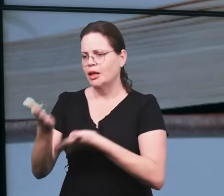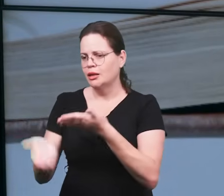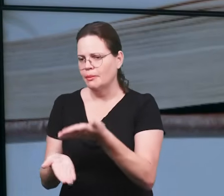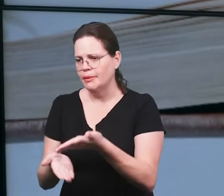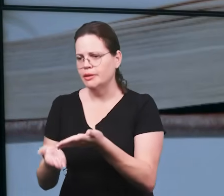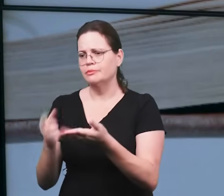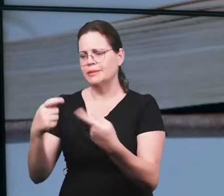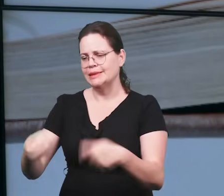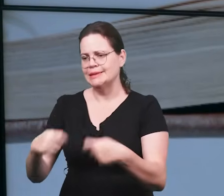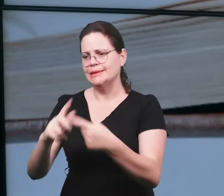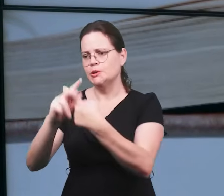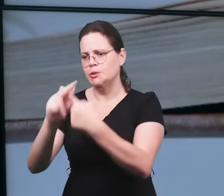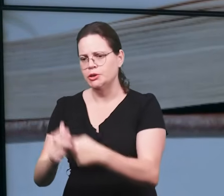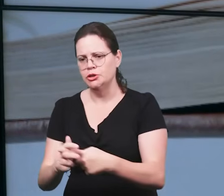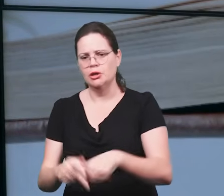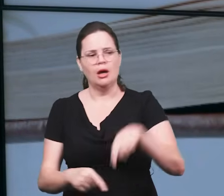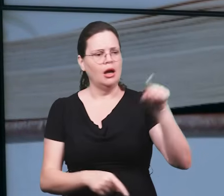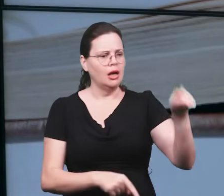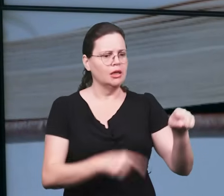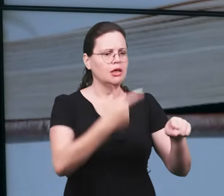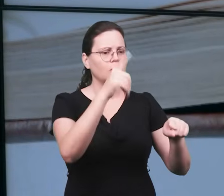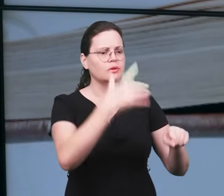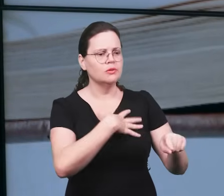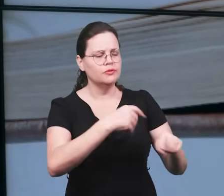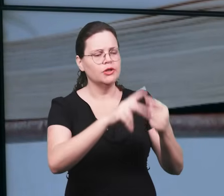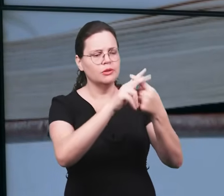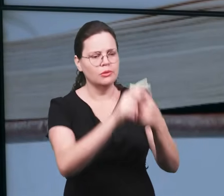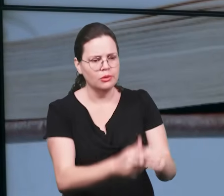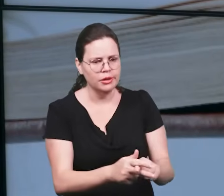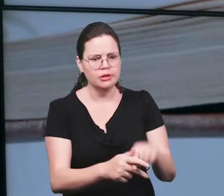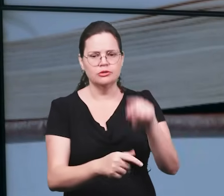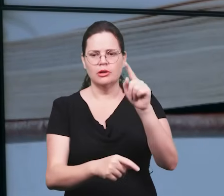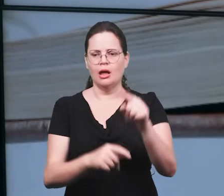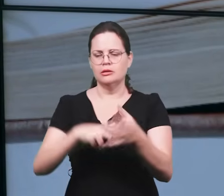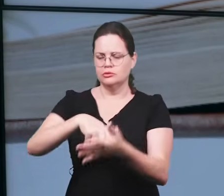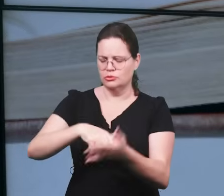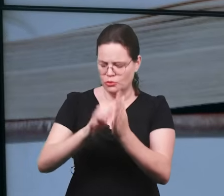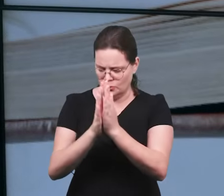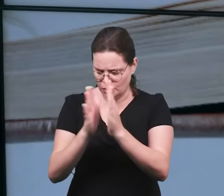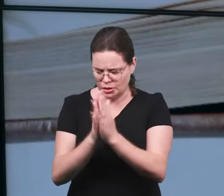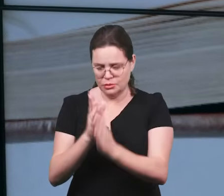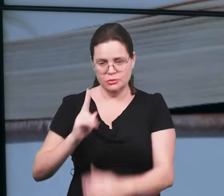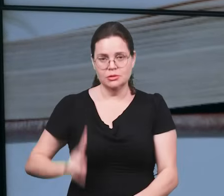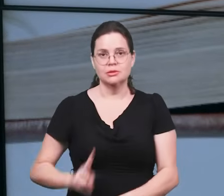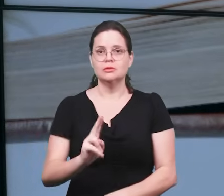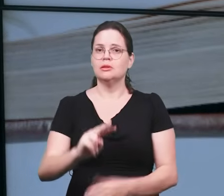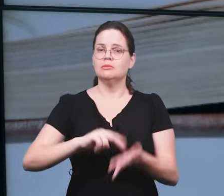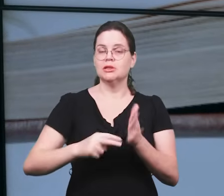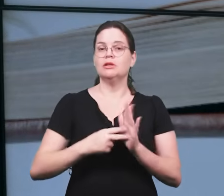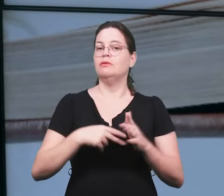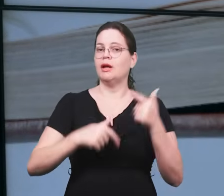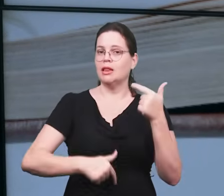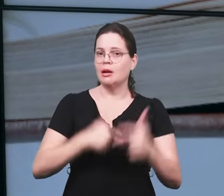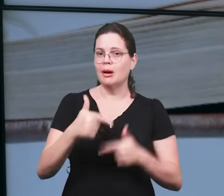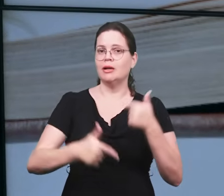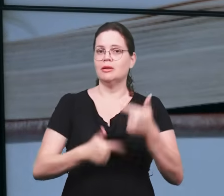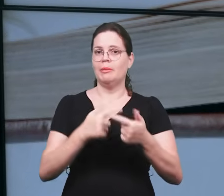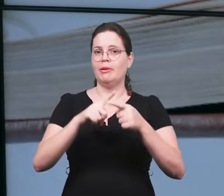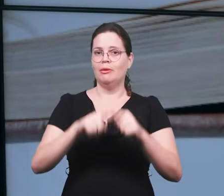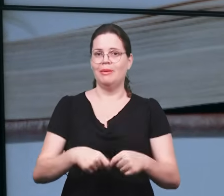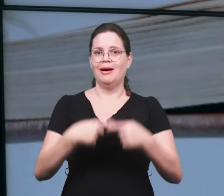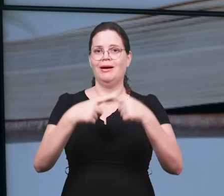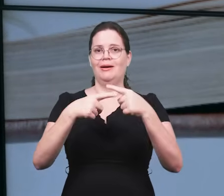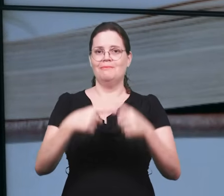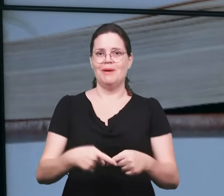com as naturezas e as necessidades, e com o joelho no chão, orando ao Senhor, porque o Senhor